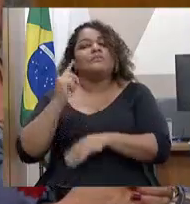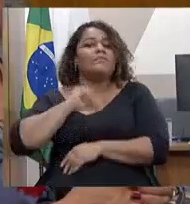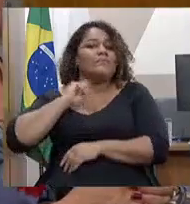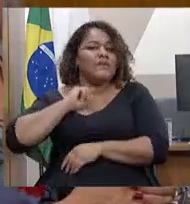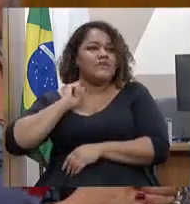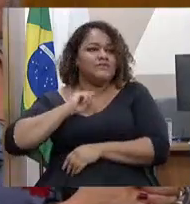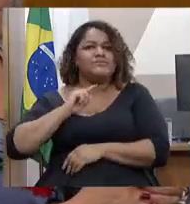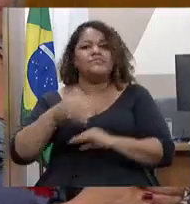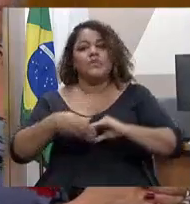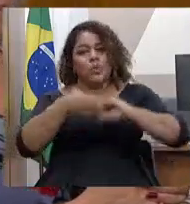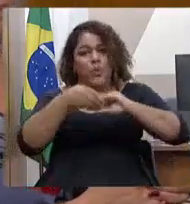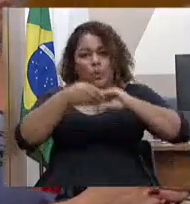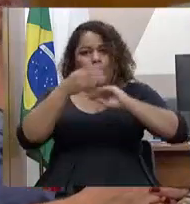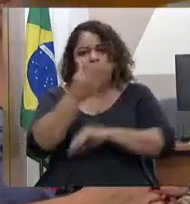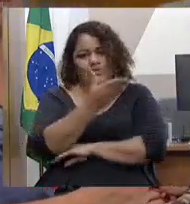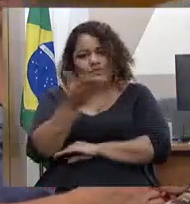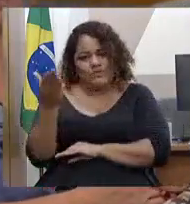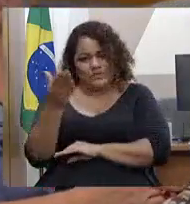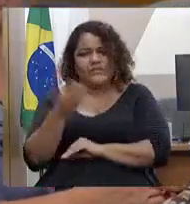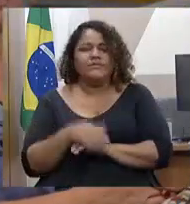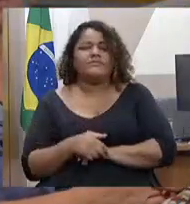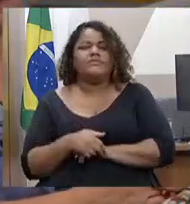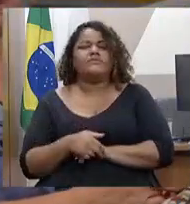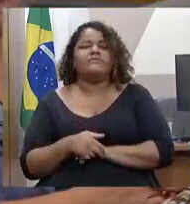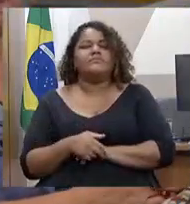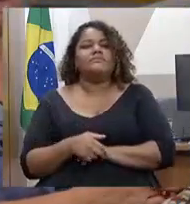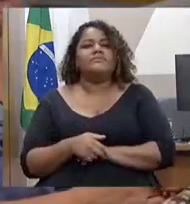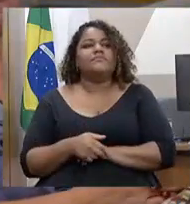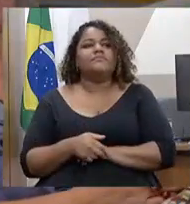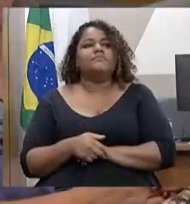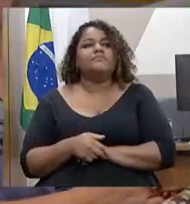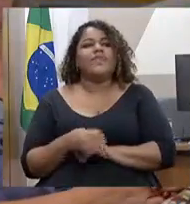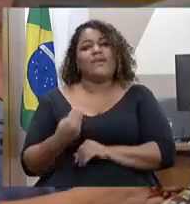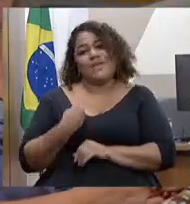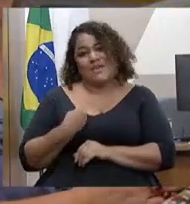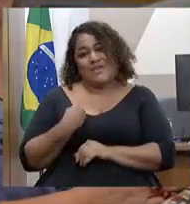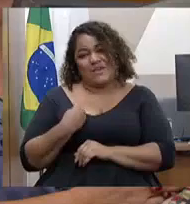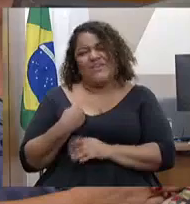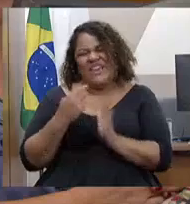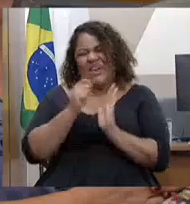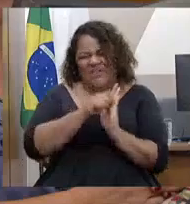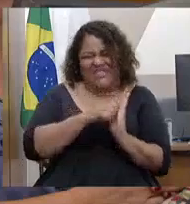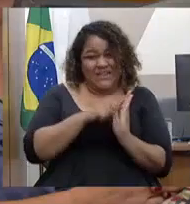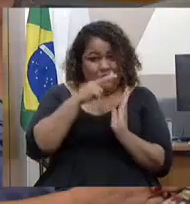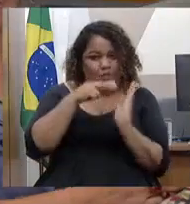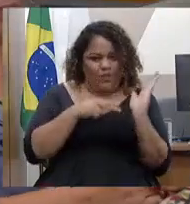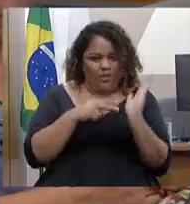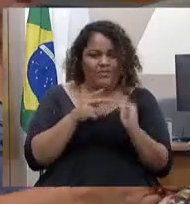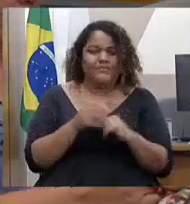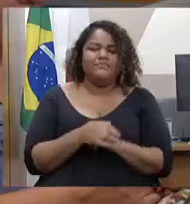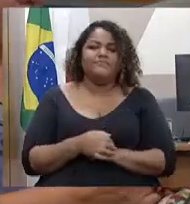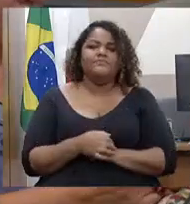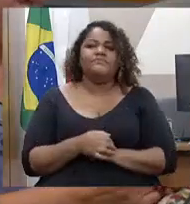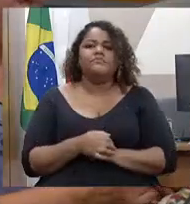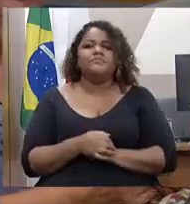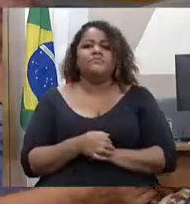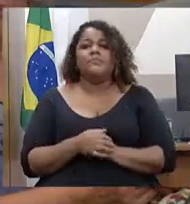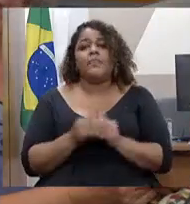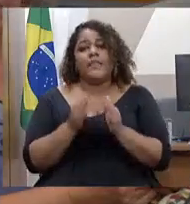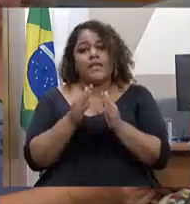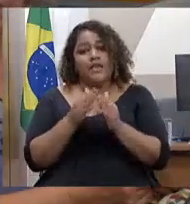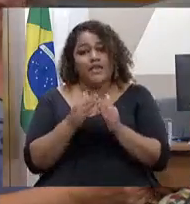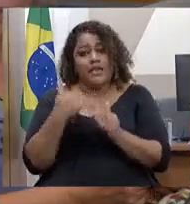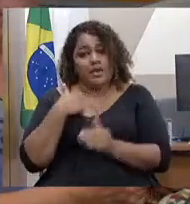eu estou aqui né apetite até escrevi aqui para mim lembrando pensa em nome dos funcionários